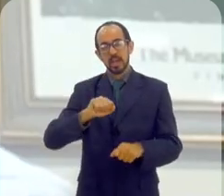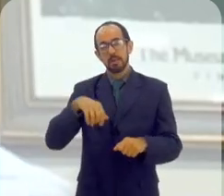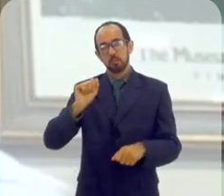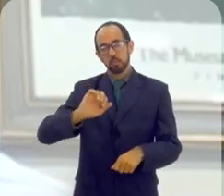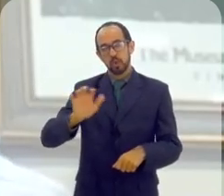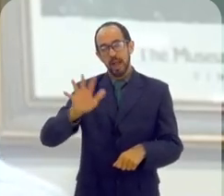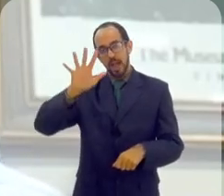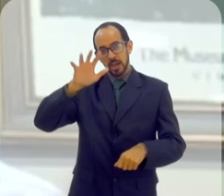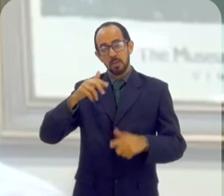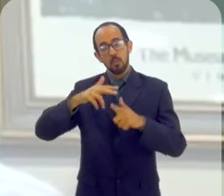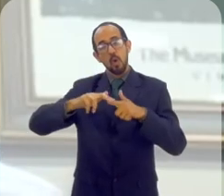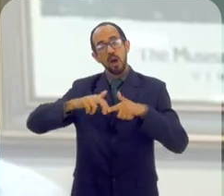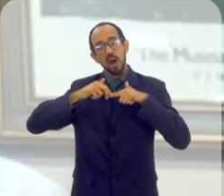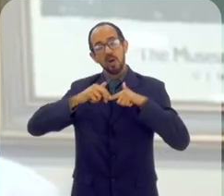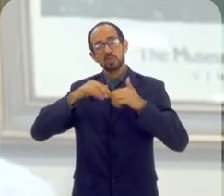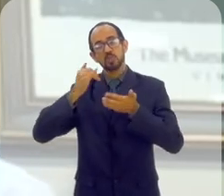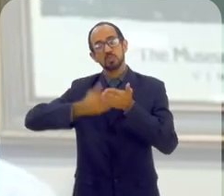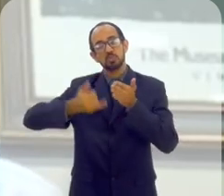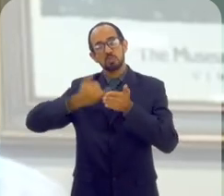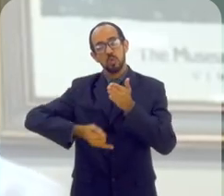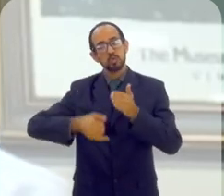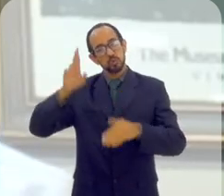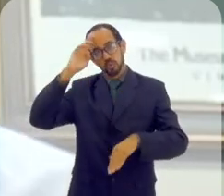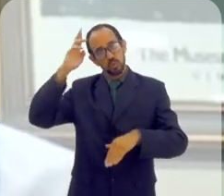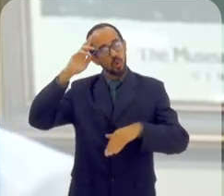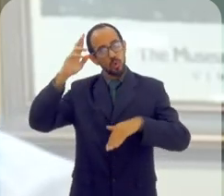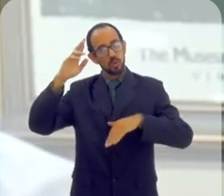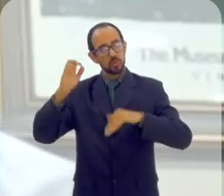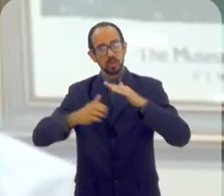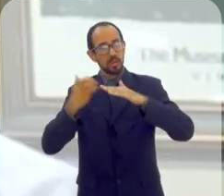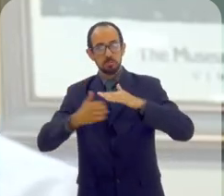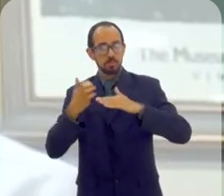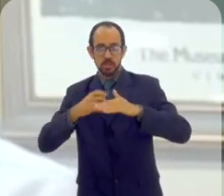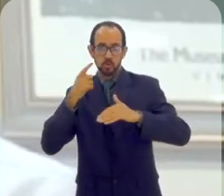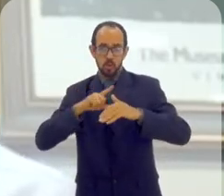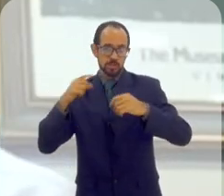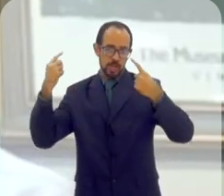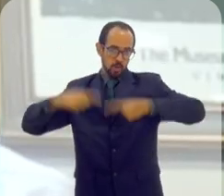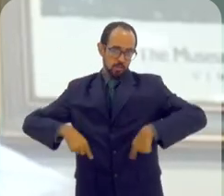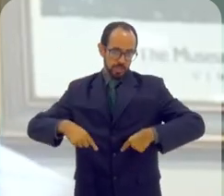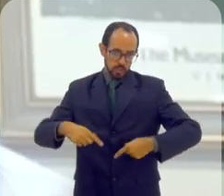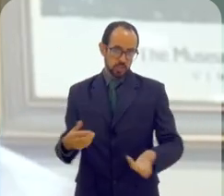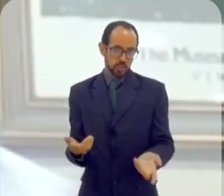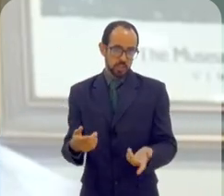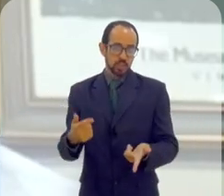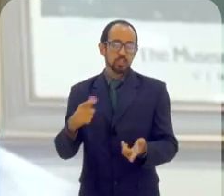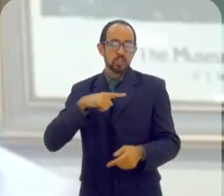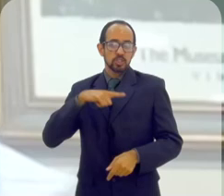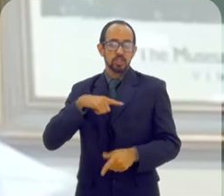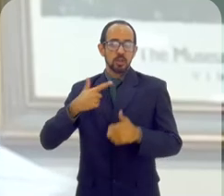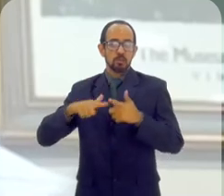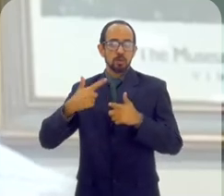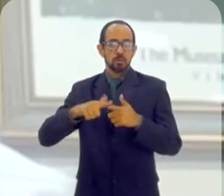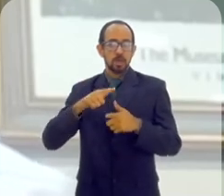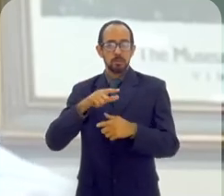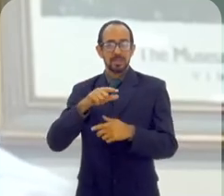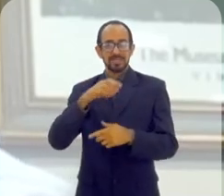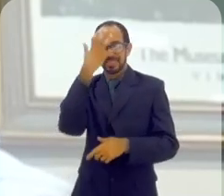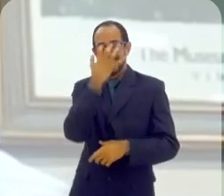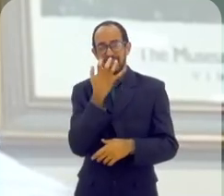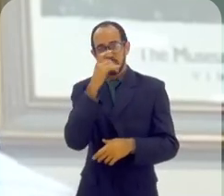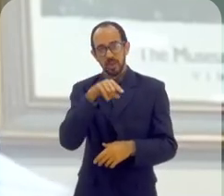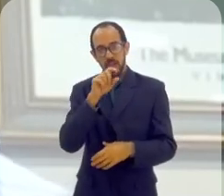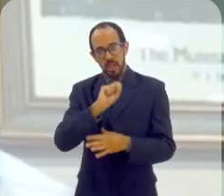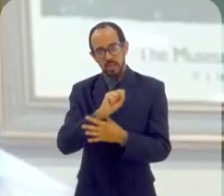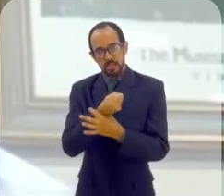por causa da tributação de impostos e faz com que o empresário não consiga competir nós já temos um problema muito sério que é a segurança